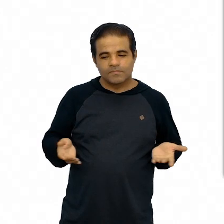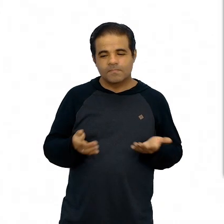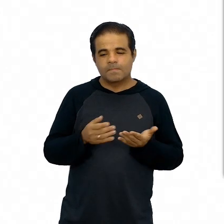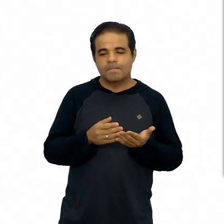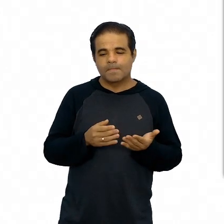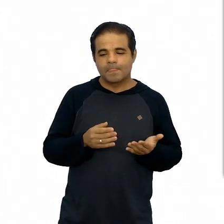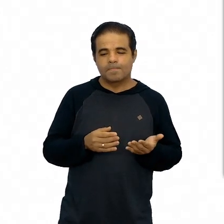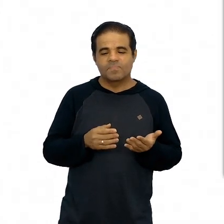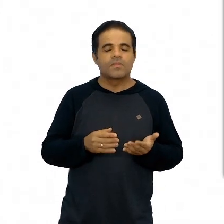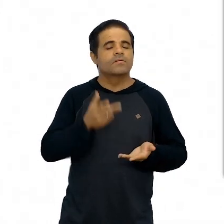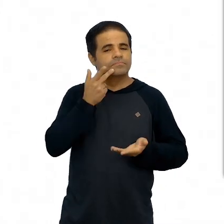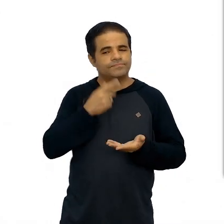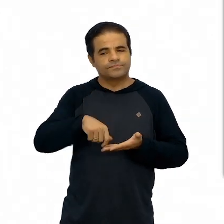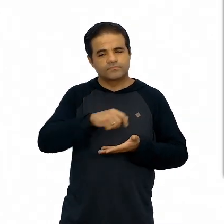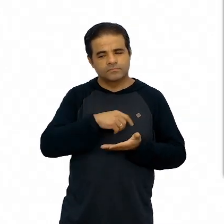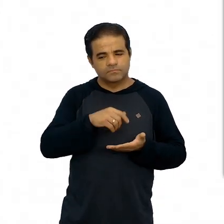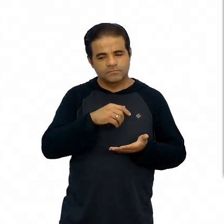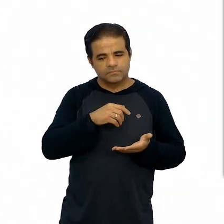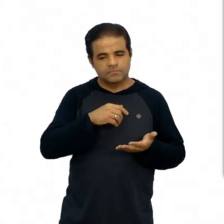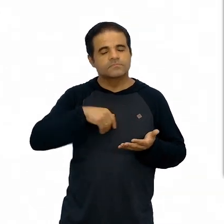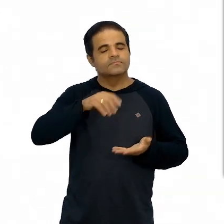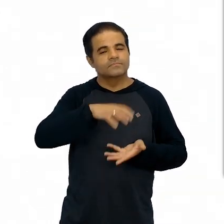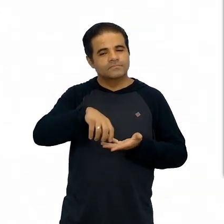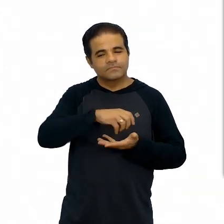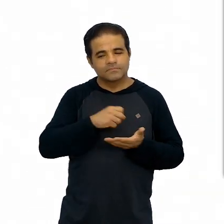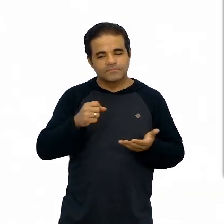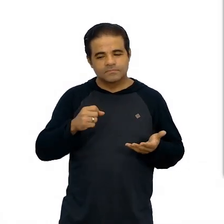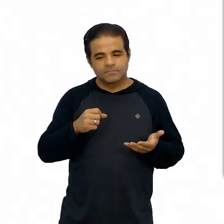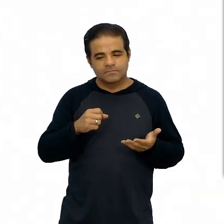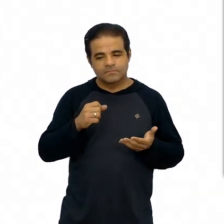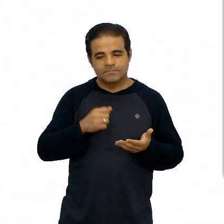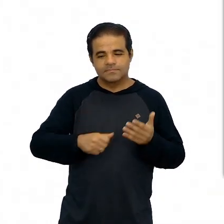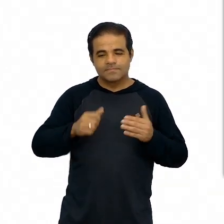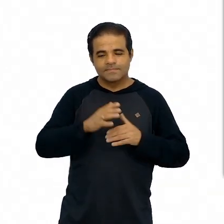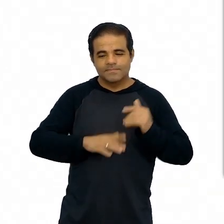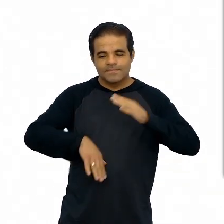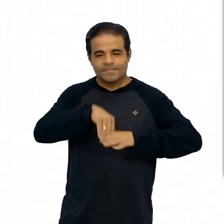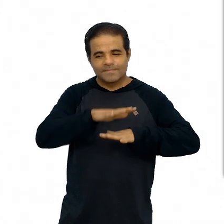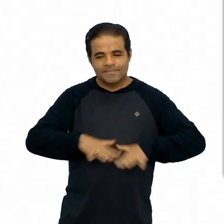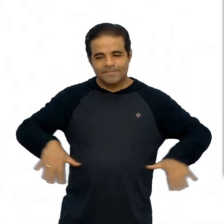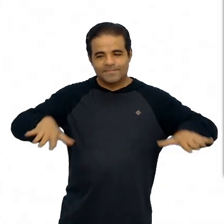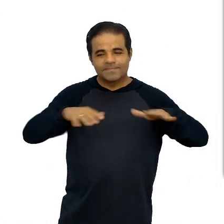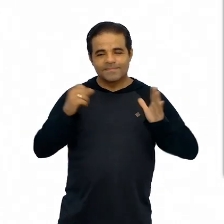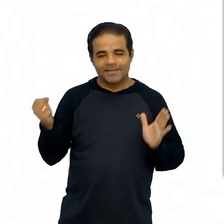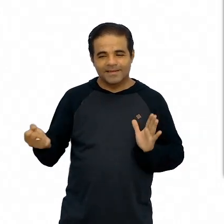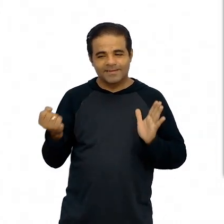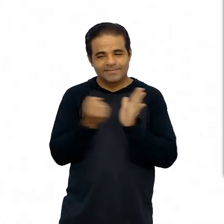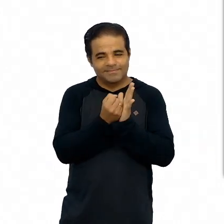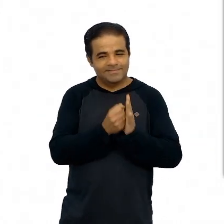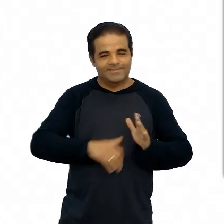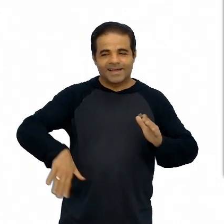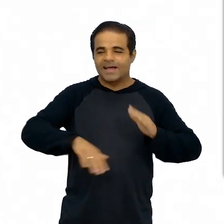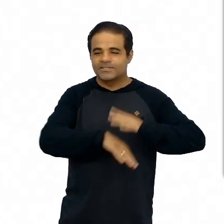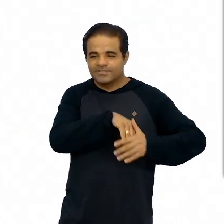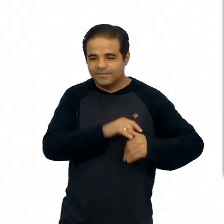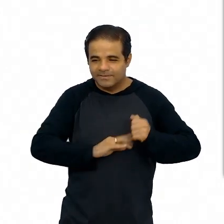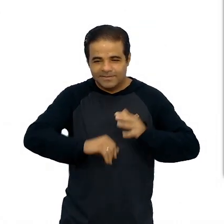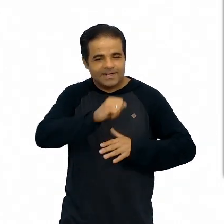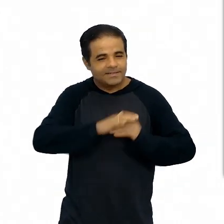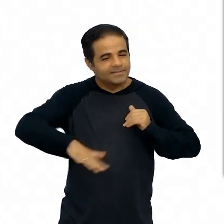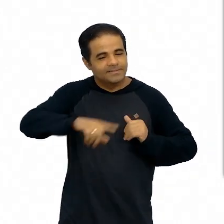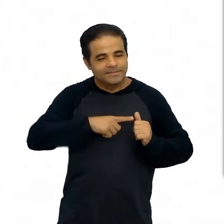é a área, né, que é um número associado à medida dessa superfície, de acordo com a unidade de